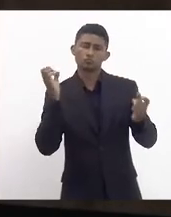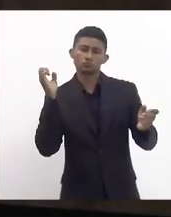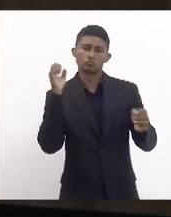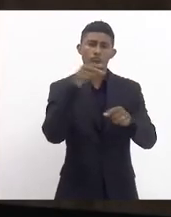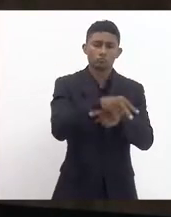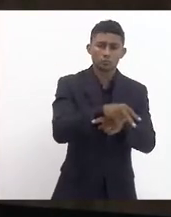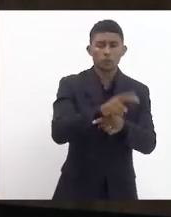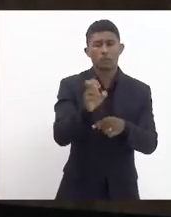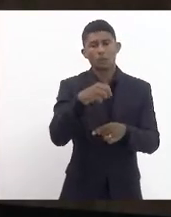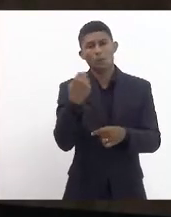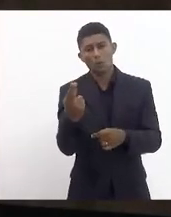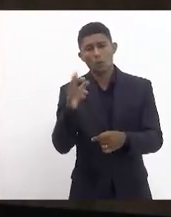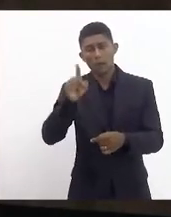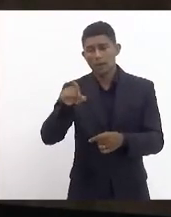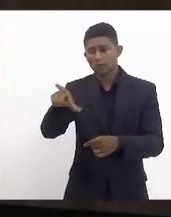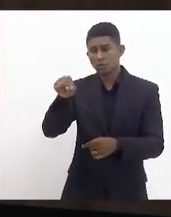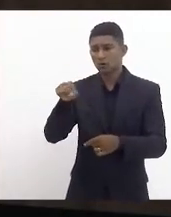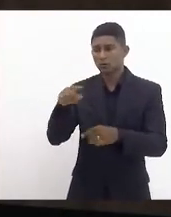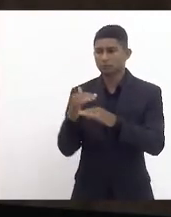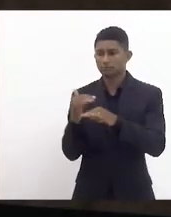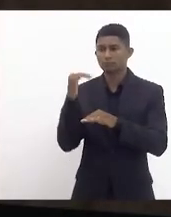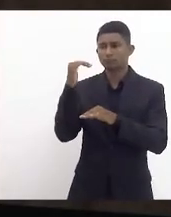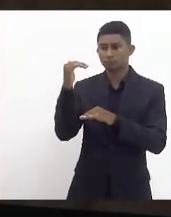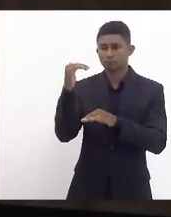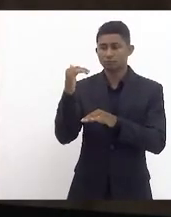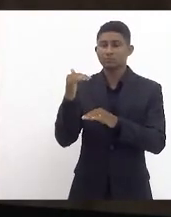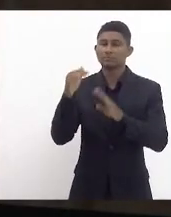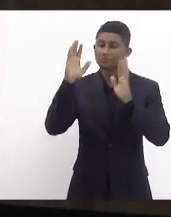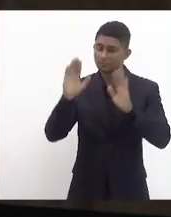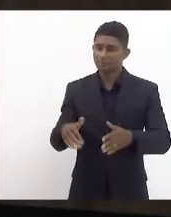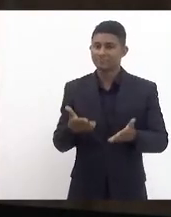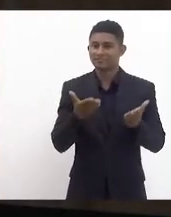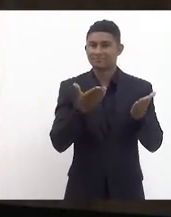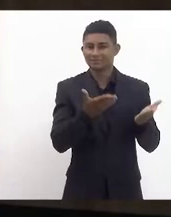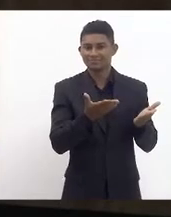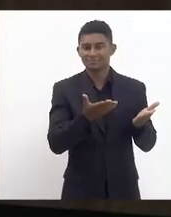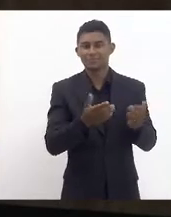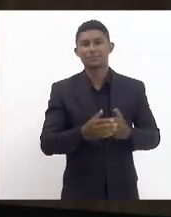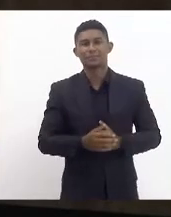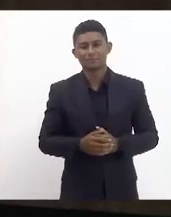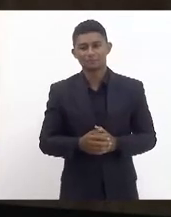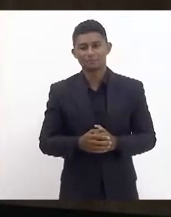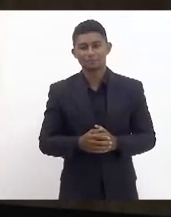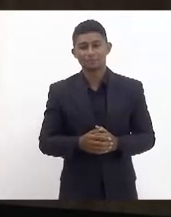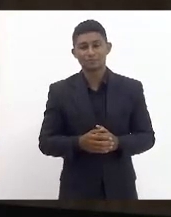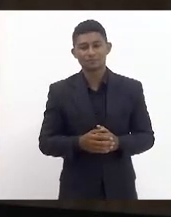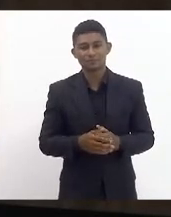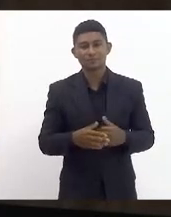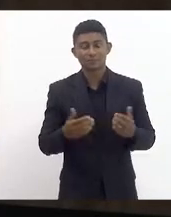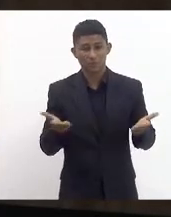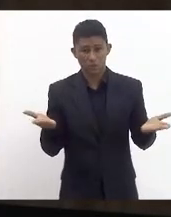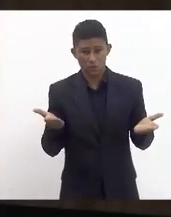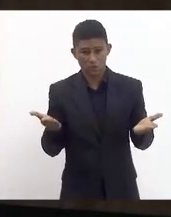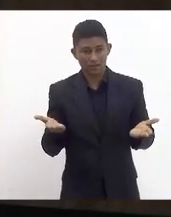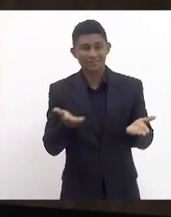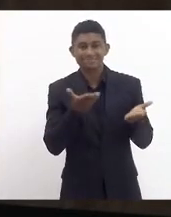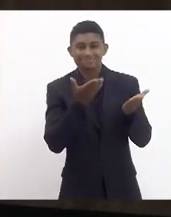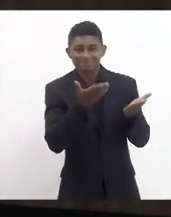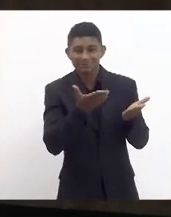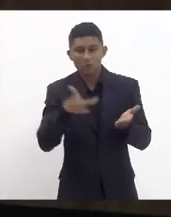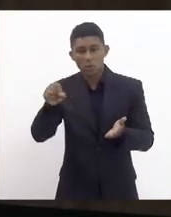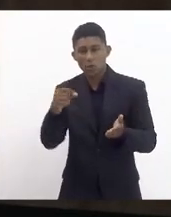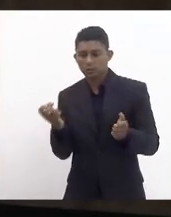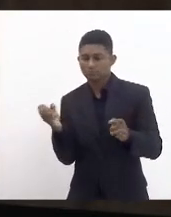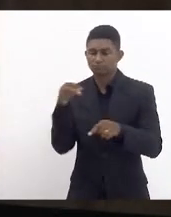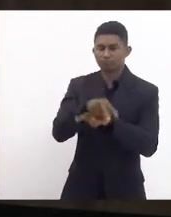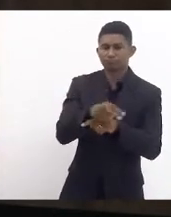cargo comissionado, que é o caso. E quando você está com um cargo comissionado no serviço